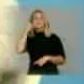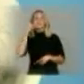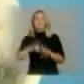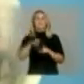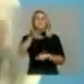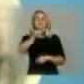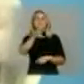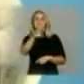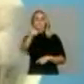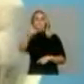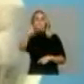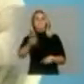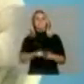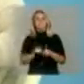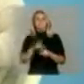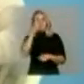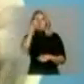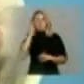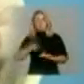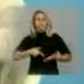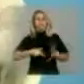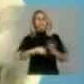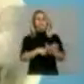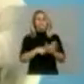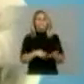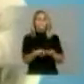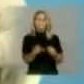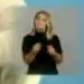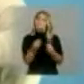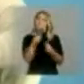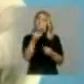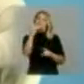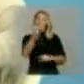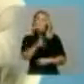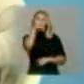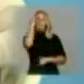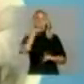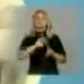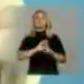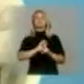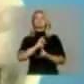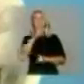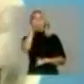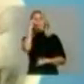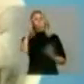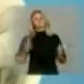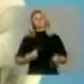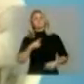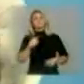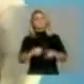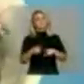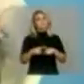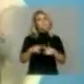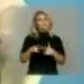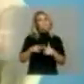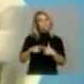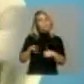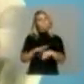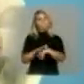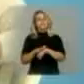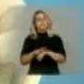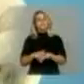Neves, uma notável defensora dos direitos humanos das pessoas atingidas pela Hanseníase. Se fosse